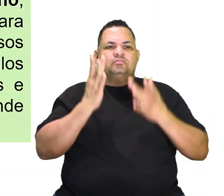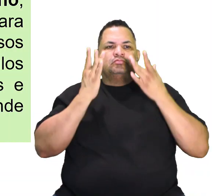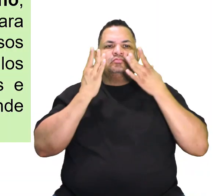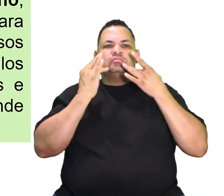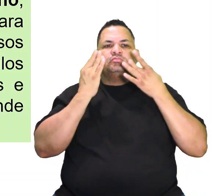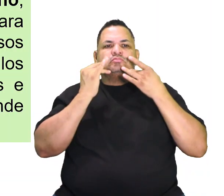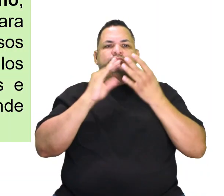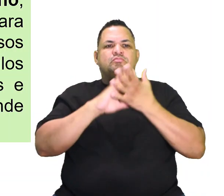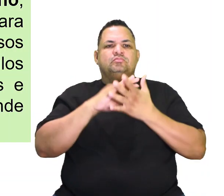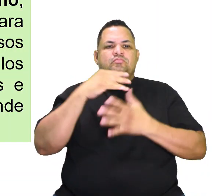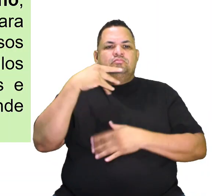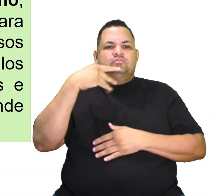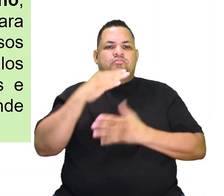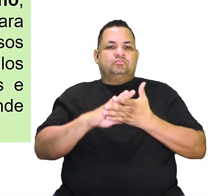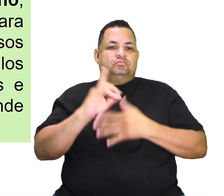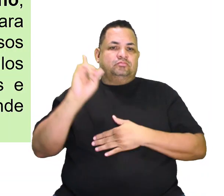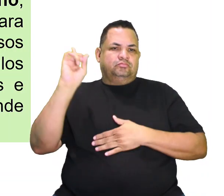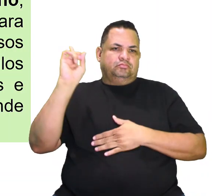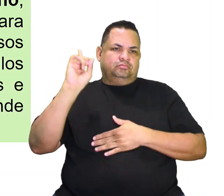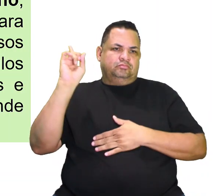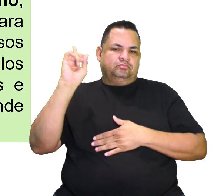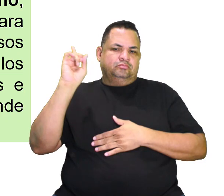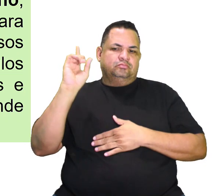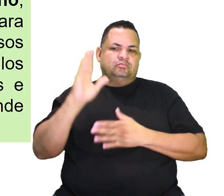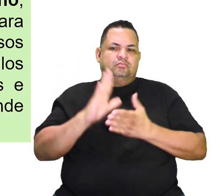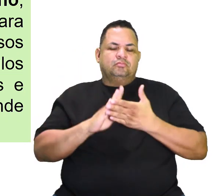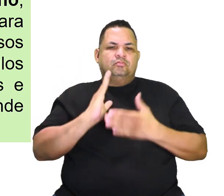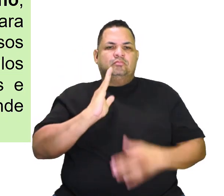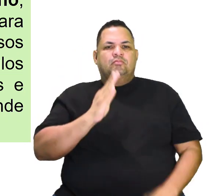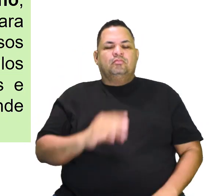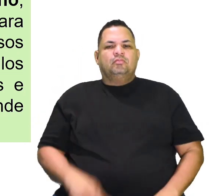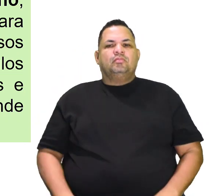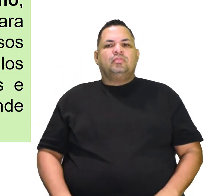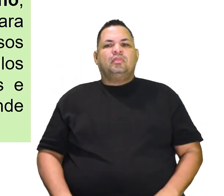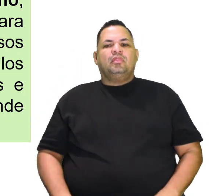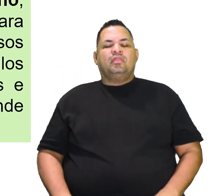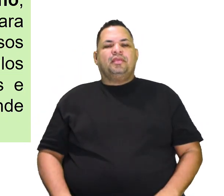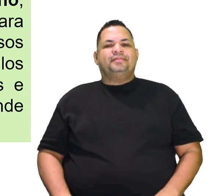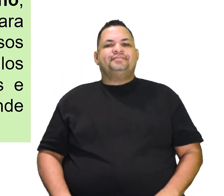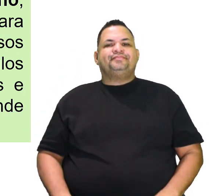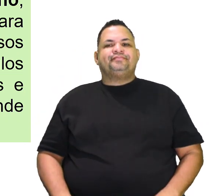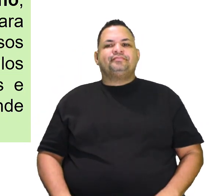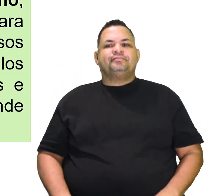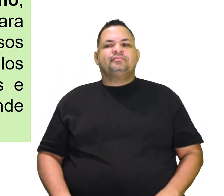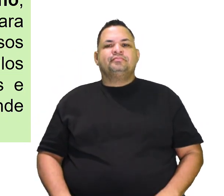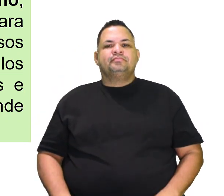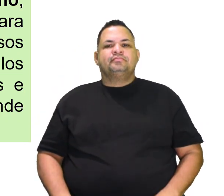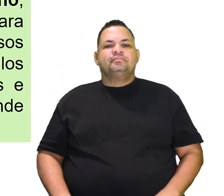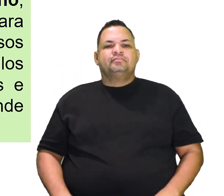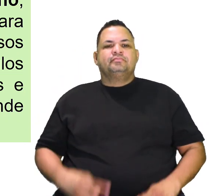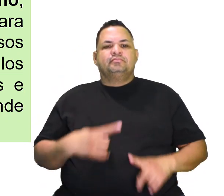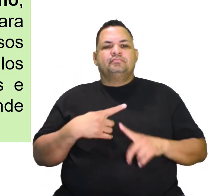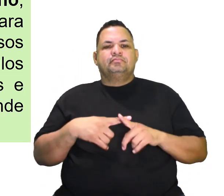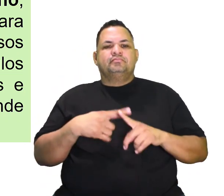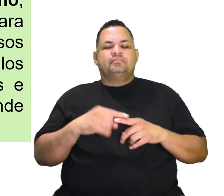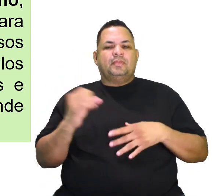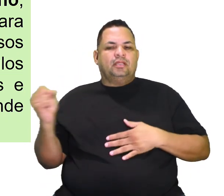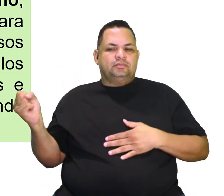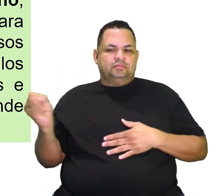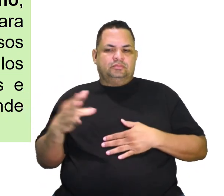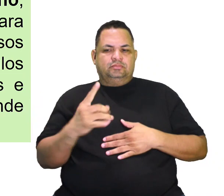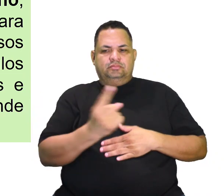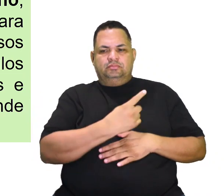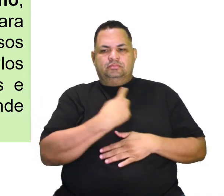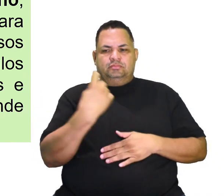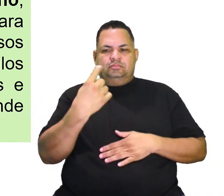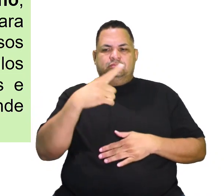Palácio das Artes. Por que eu trouxe, né? Já falei em outra aula sobre esse teatro, porque é o teatro mais novo, né, que nós